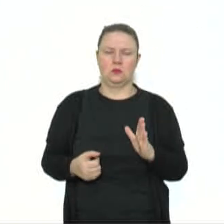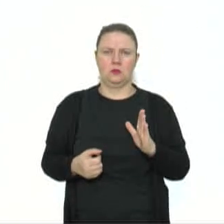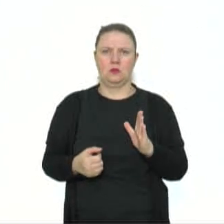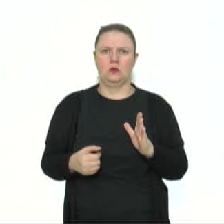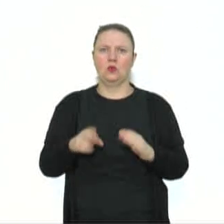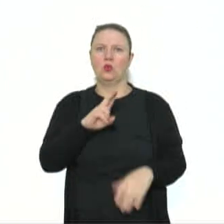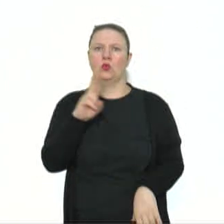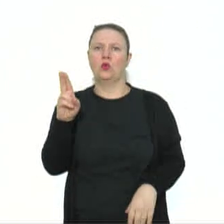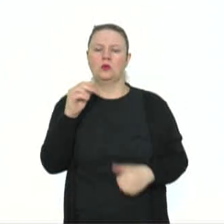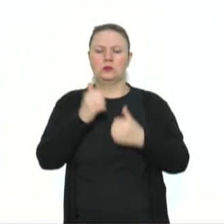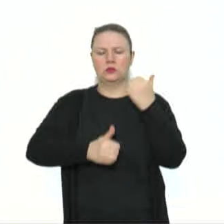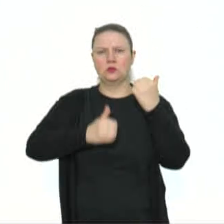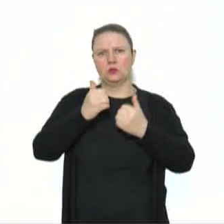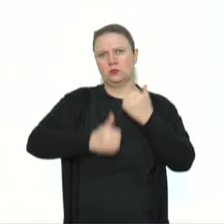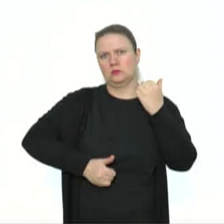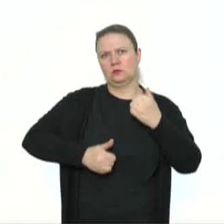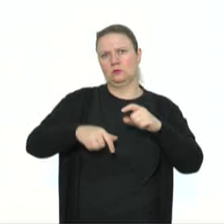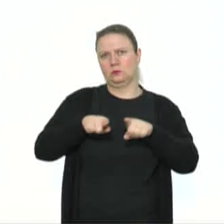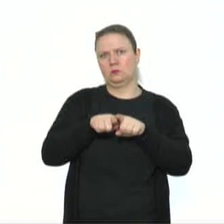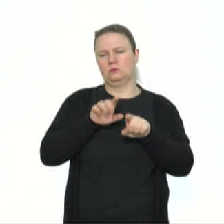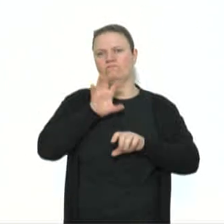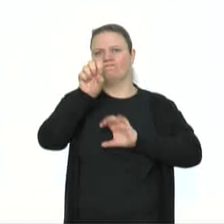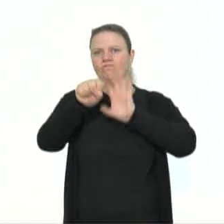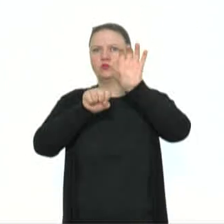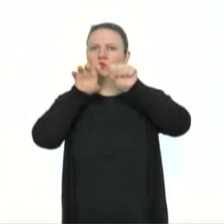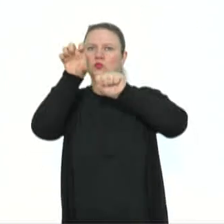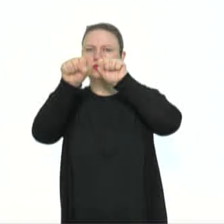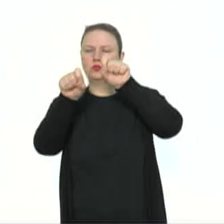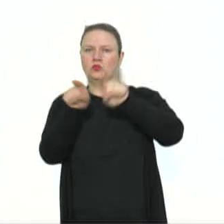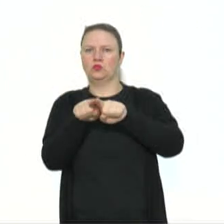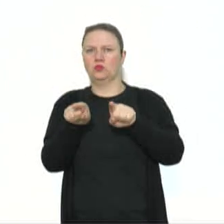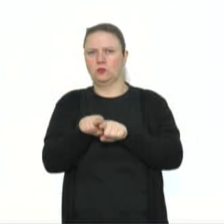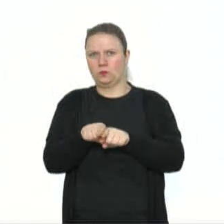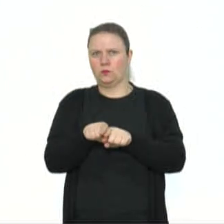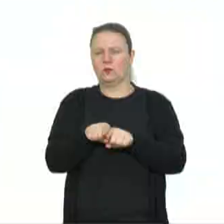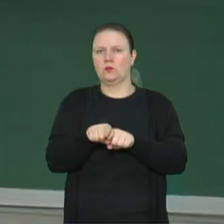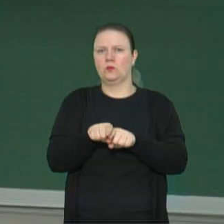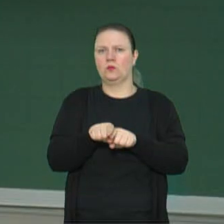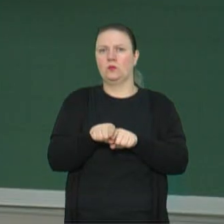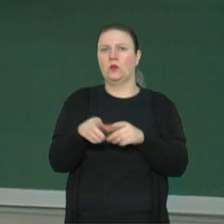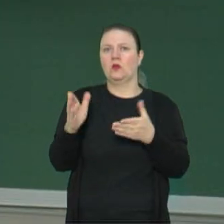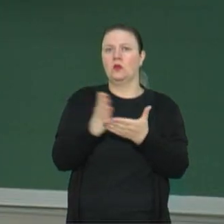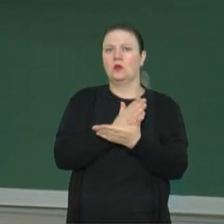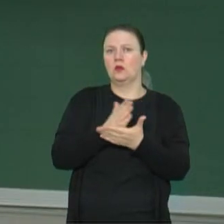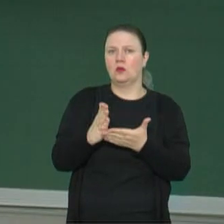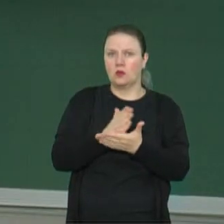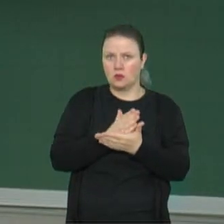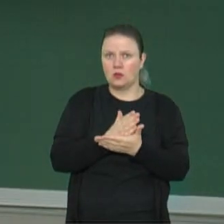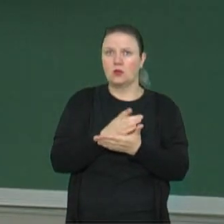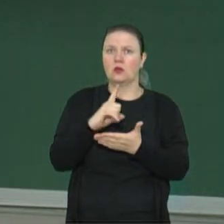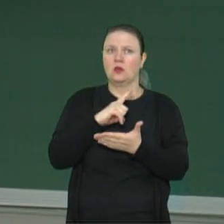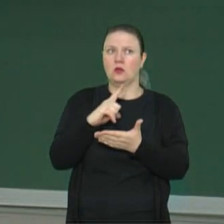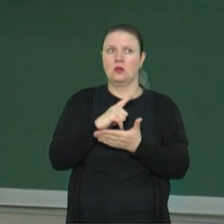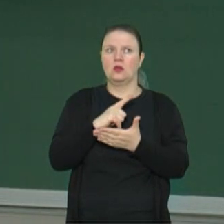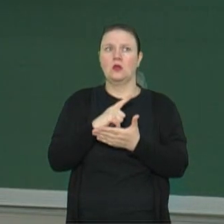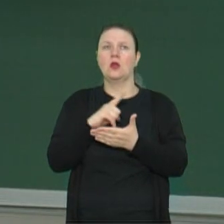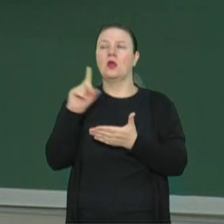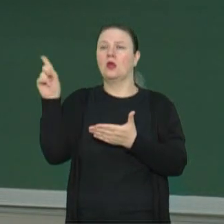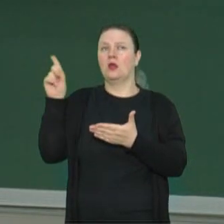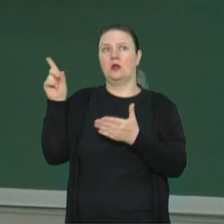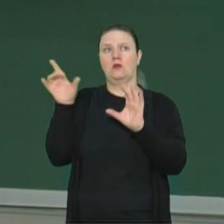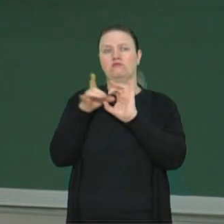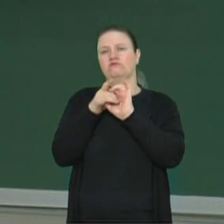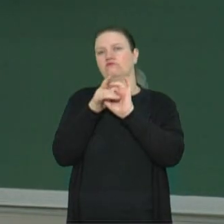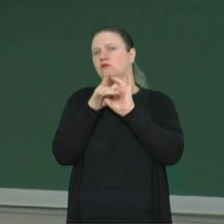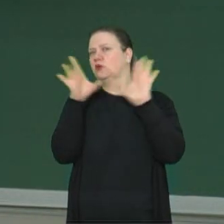escalada esportiva também, leva esse nome. Mas para nós separarmos a parte esportiva de competição, nós trazemos aqui para vocês essa